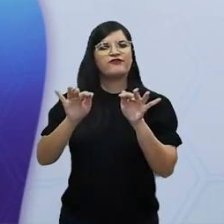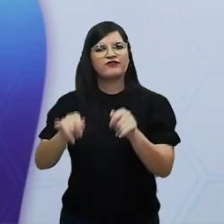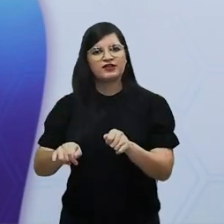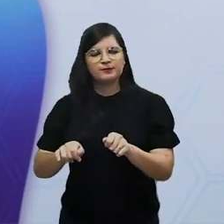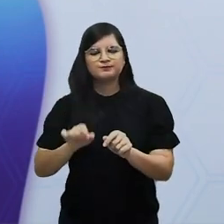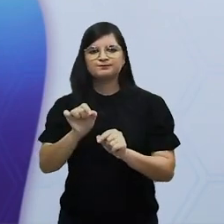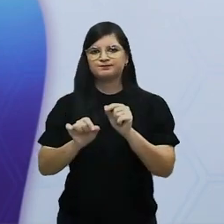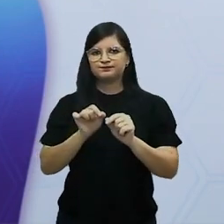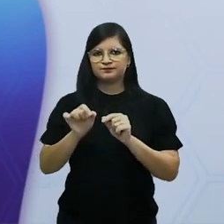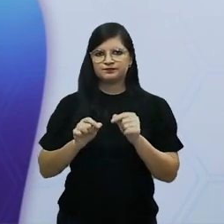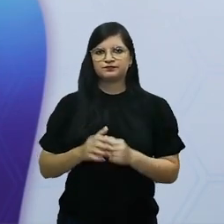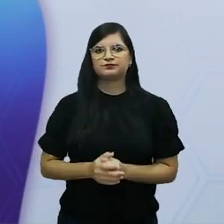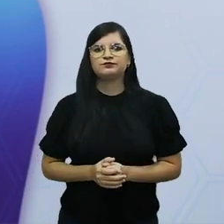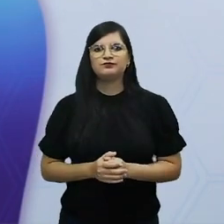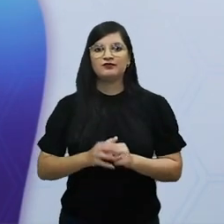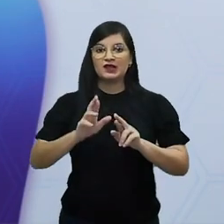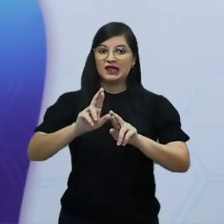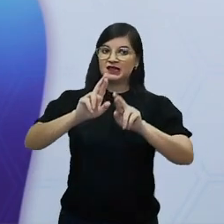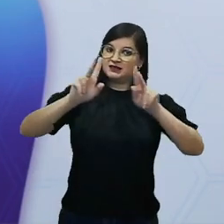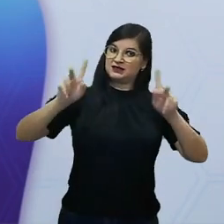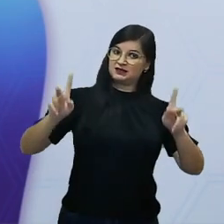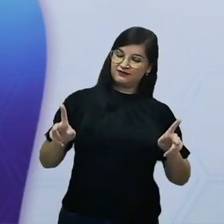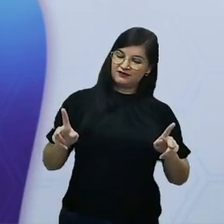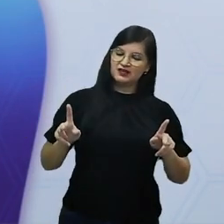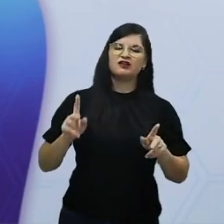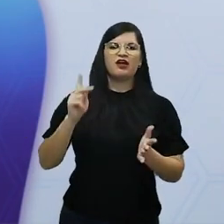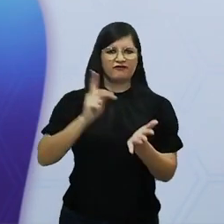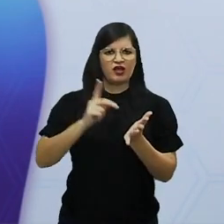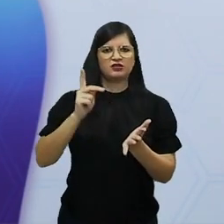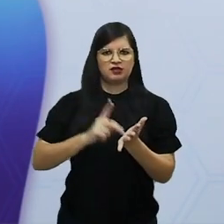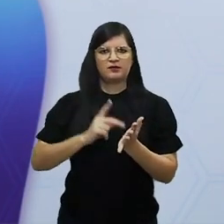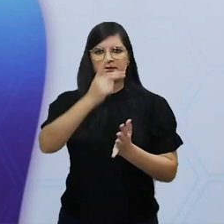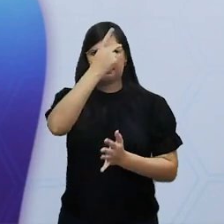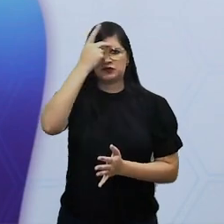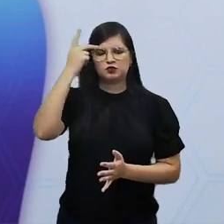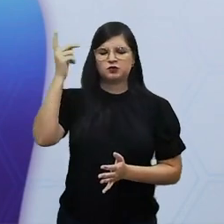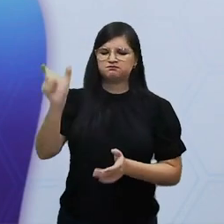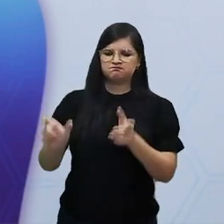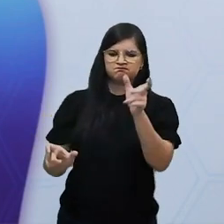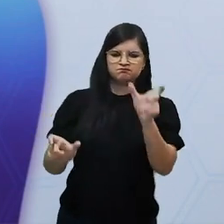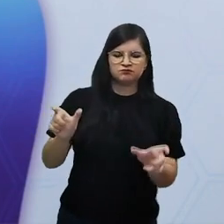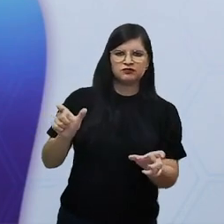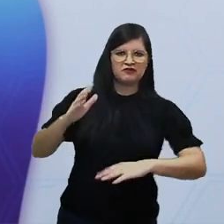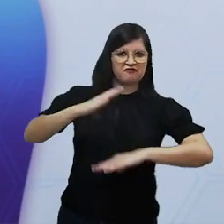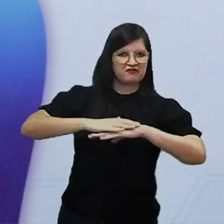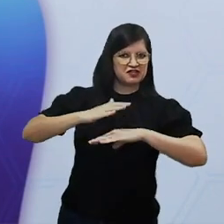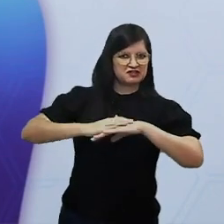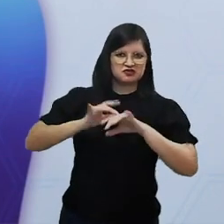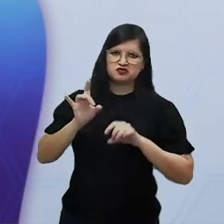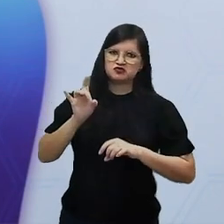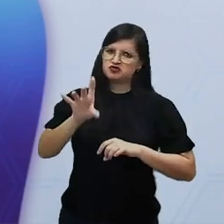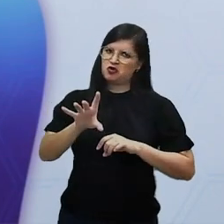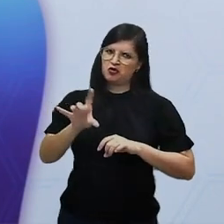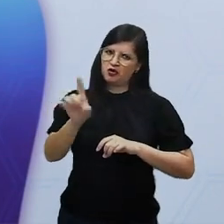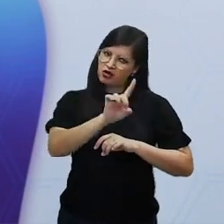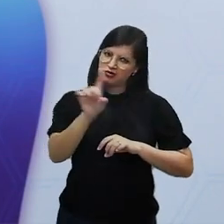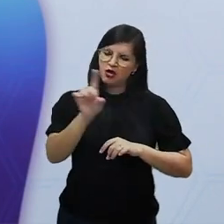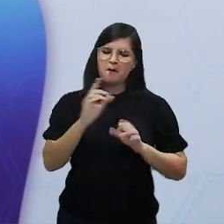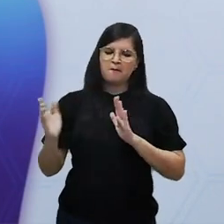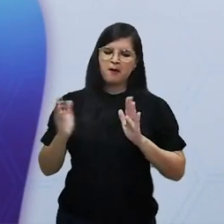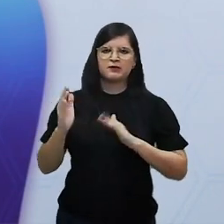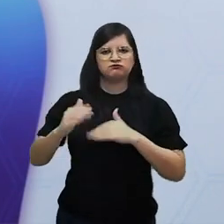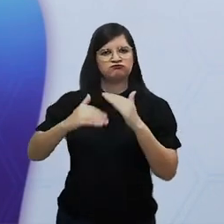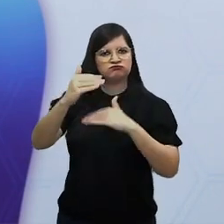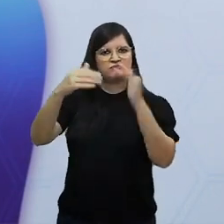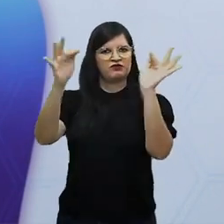seguinte. O que diferencia verdadeiramente as pessoas não é o que elas fazem nos momentos de